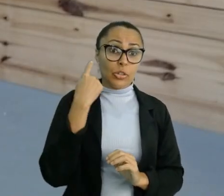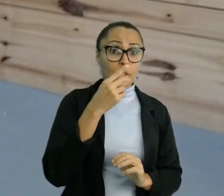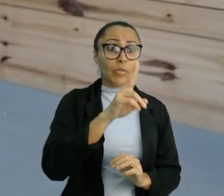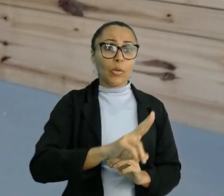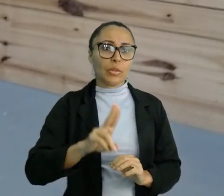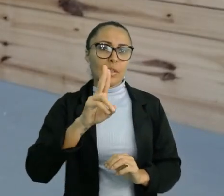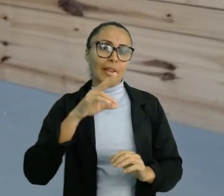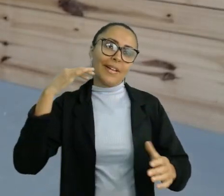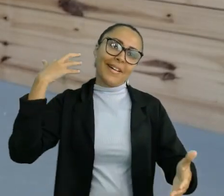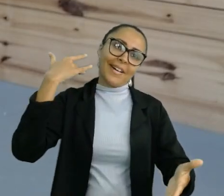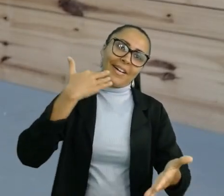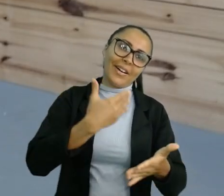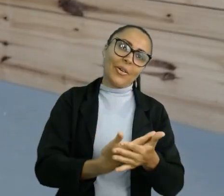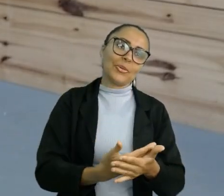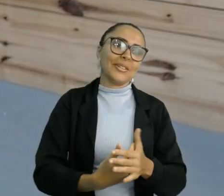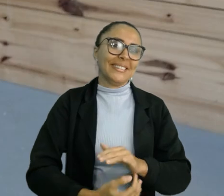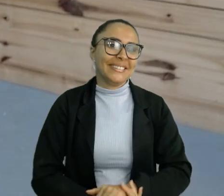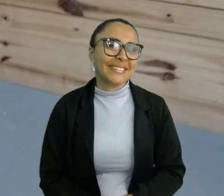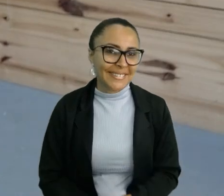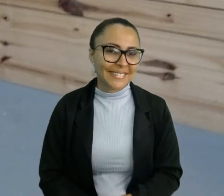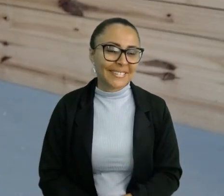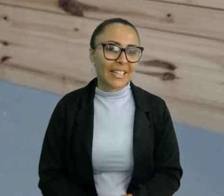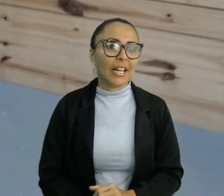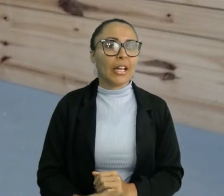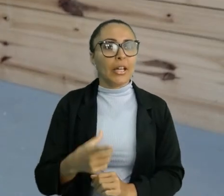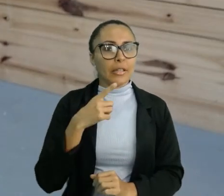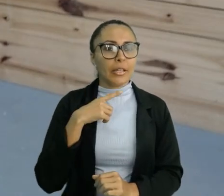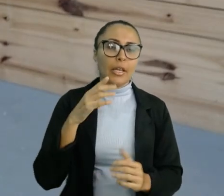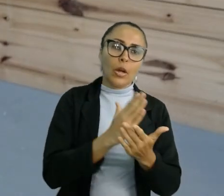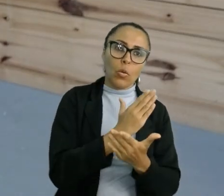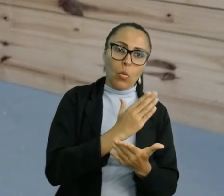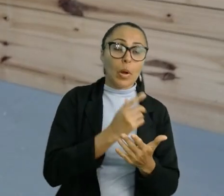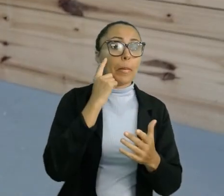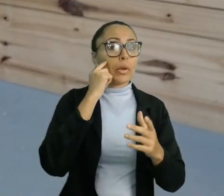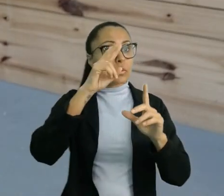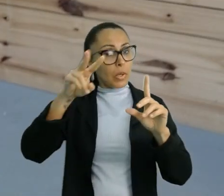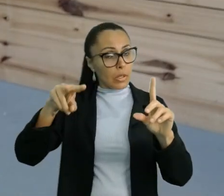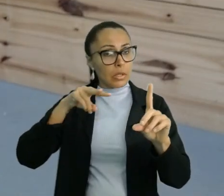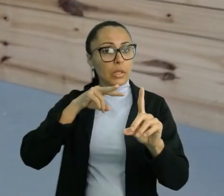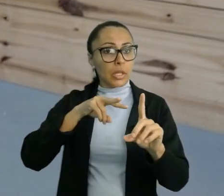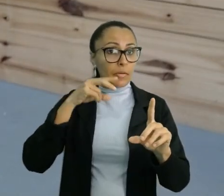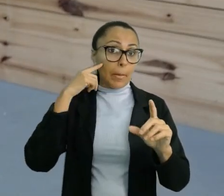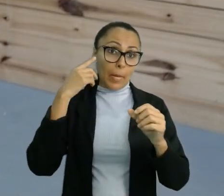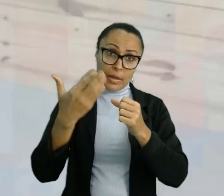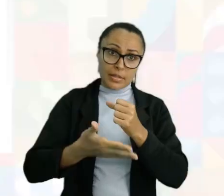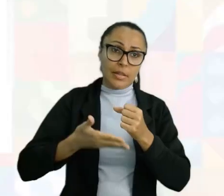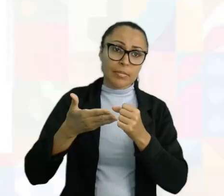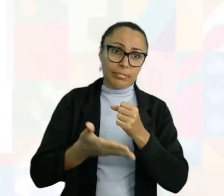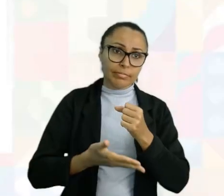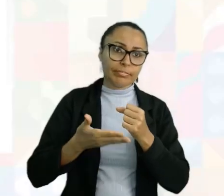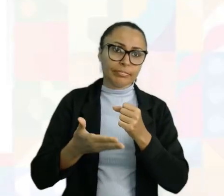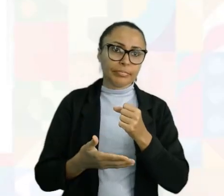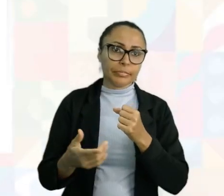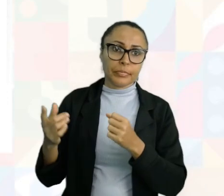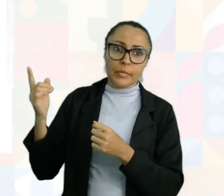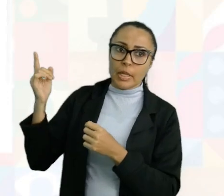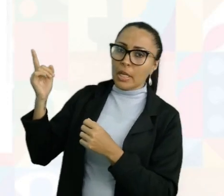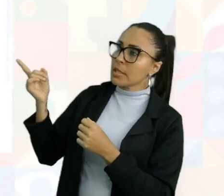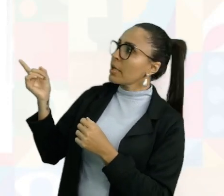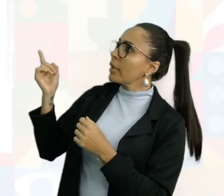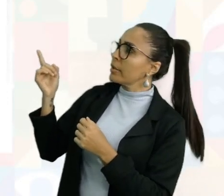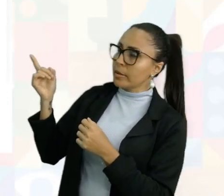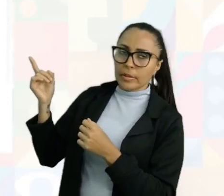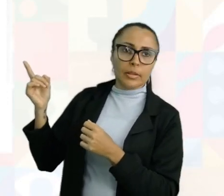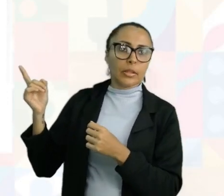até hoje, né? Então a gente tem alguns tipos de perspectiva mais básicos, né? Existem perspectivas mais